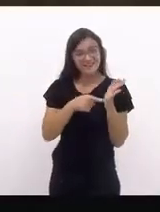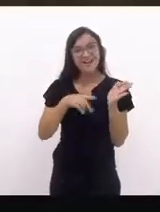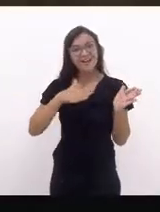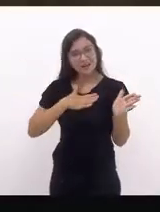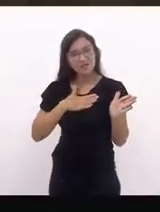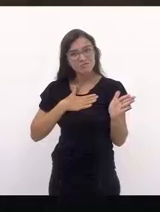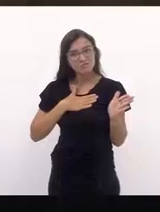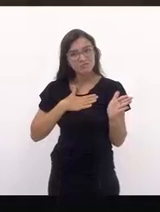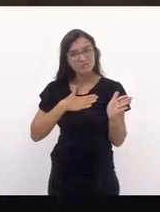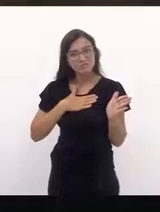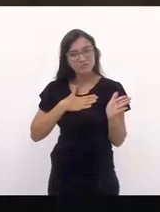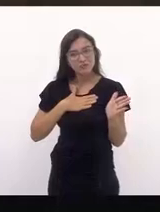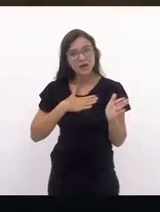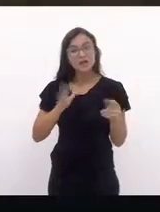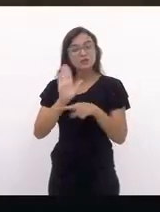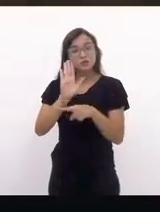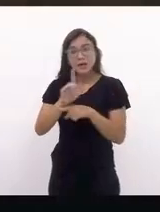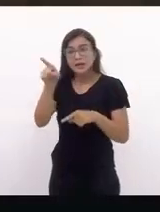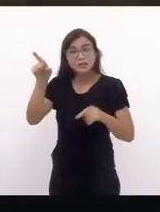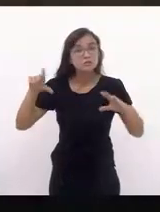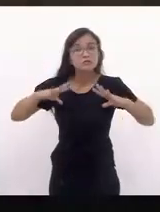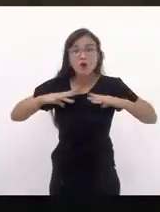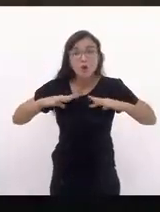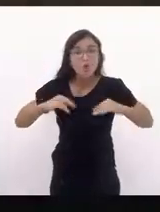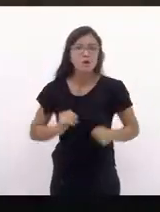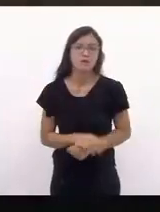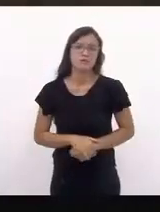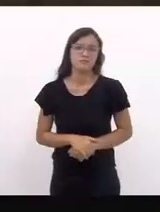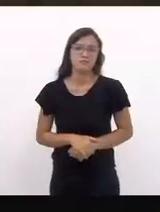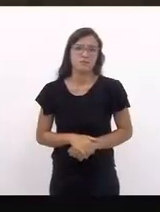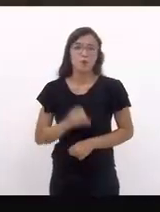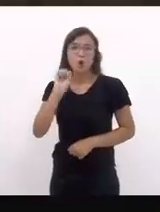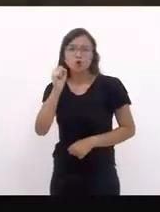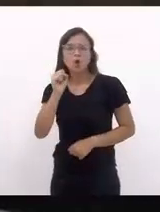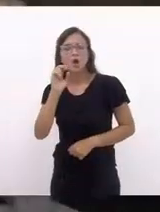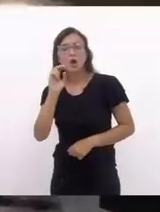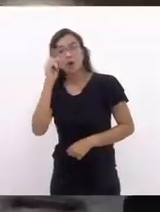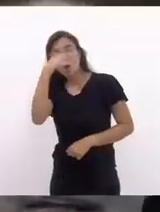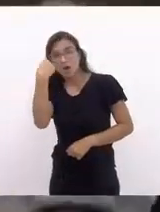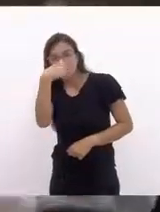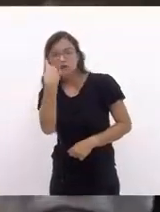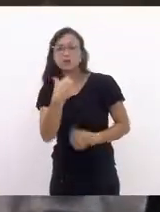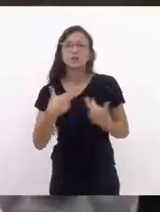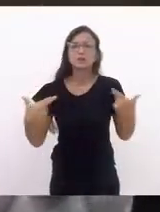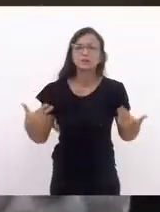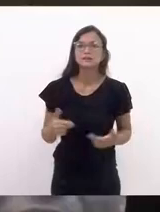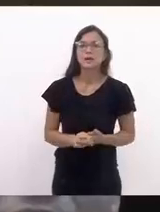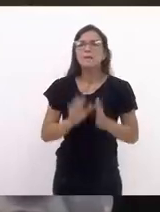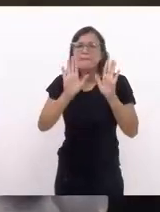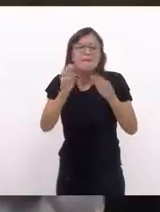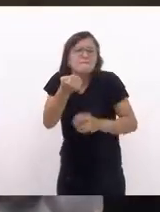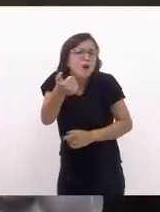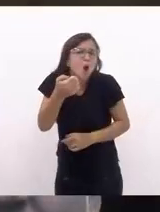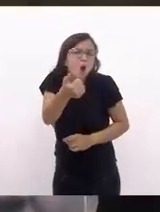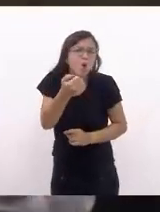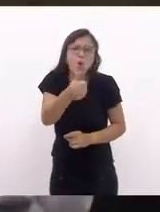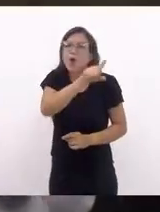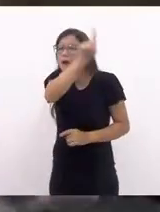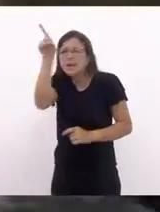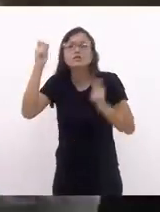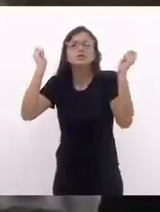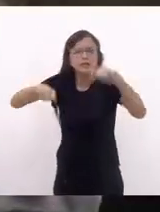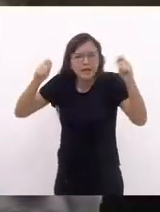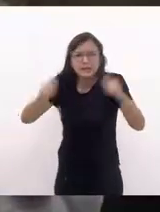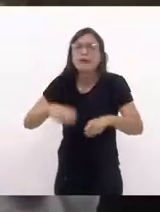raio de 8:00 eu sou o coração né mas é pouco ainda isso é boa porque tava uma comida essa turma merece ser